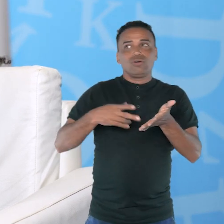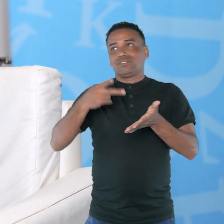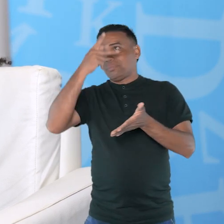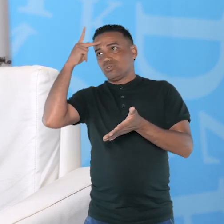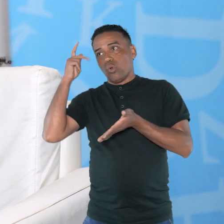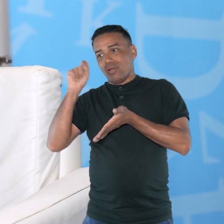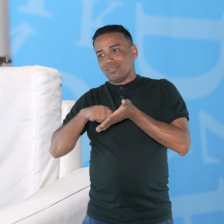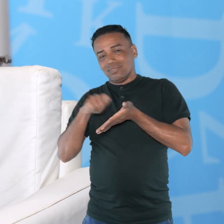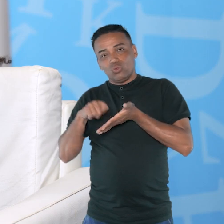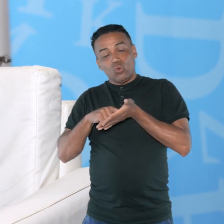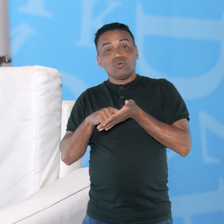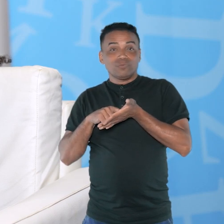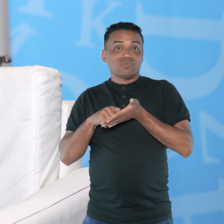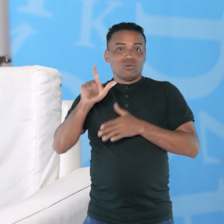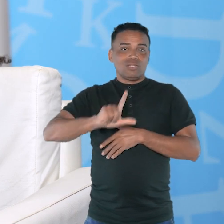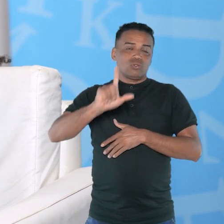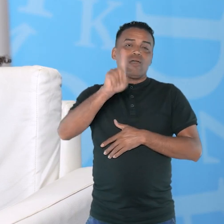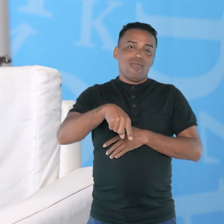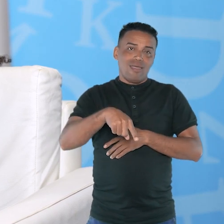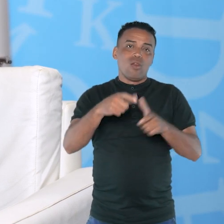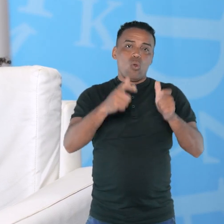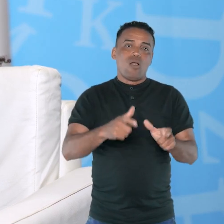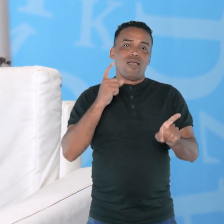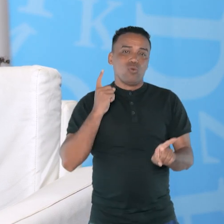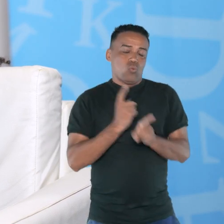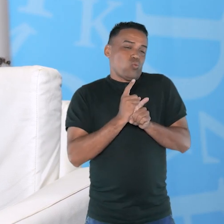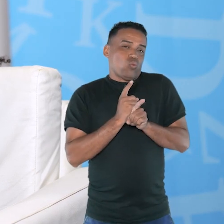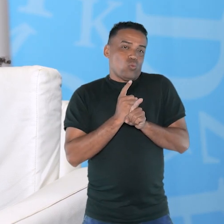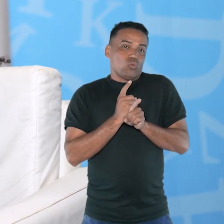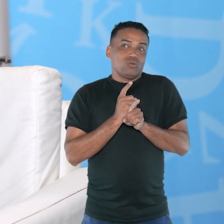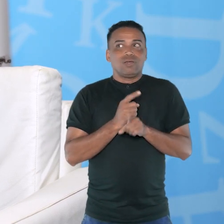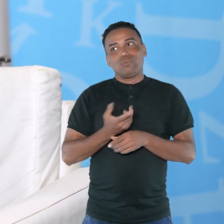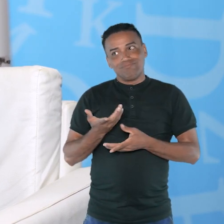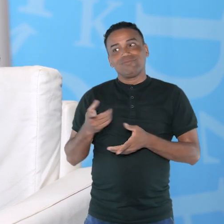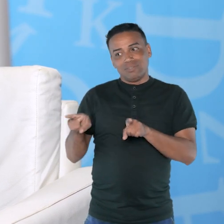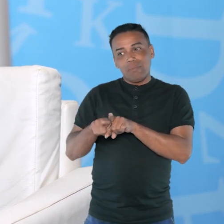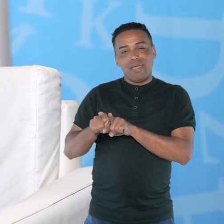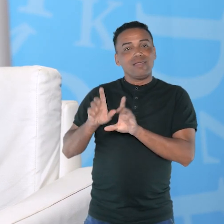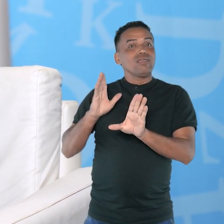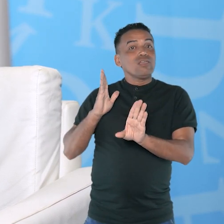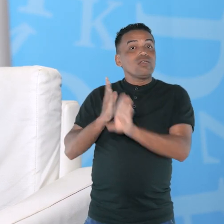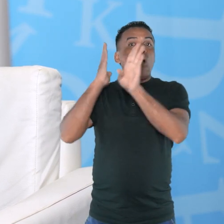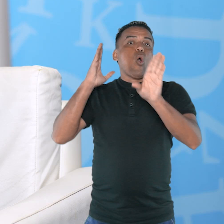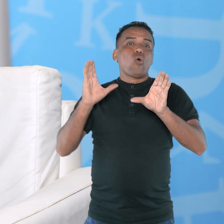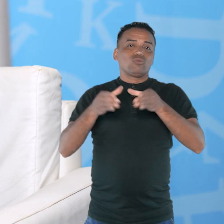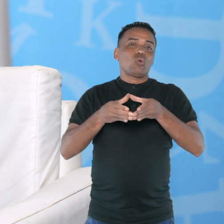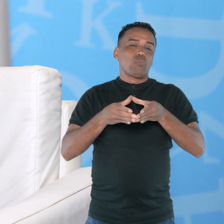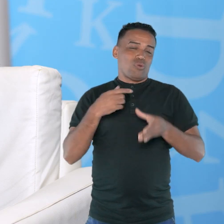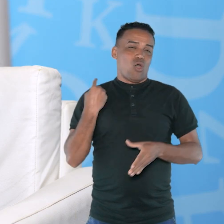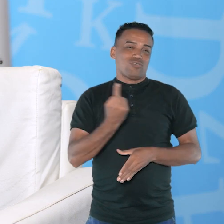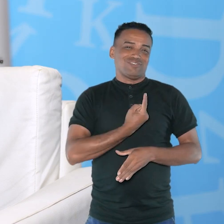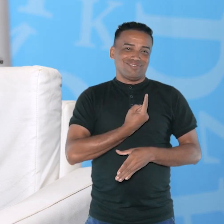A literatura é feita de encontro. Então, uma coisa também é a gente encontrar a nossa turma na escrita e seguir aí com